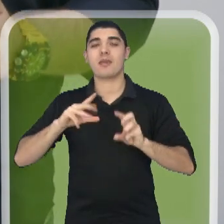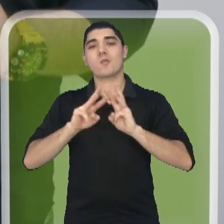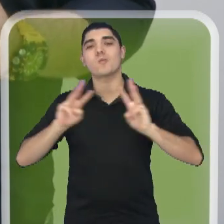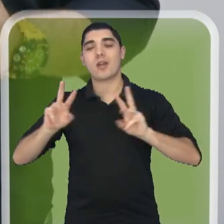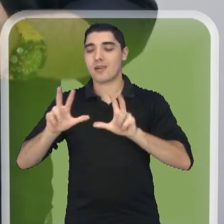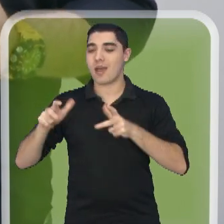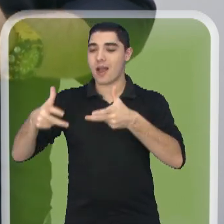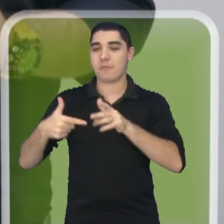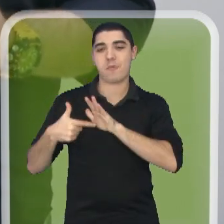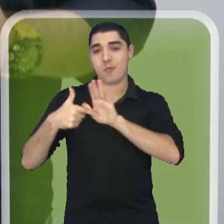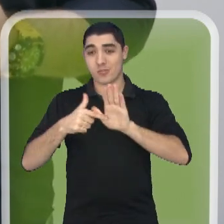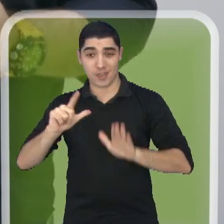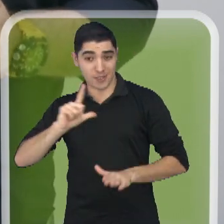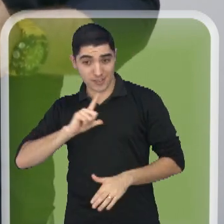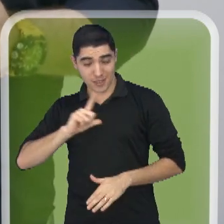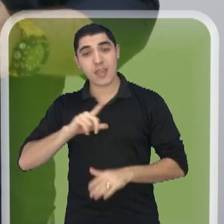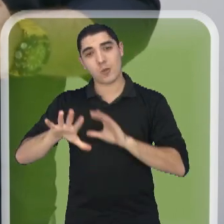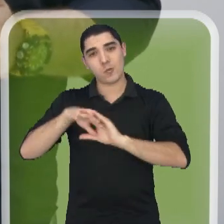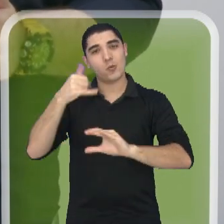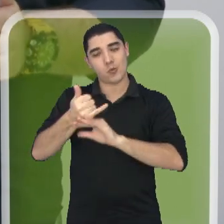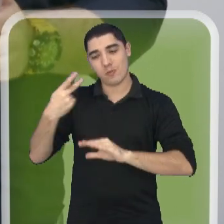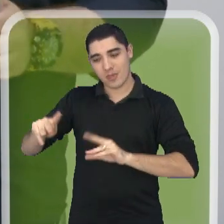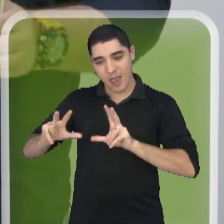câmarasjc.sp.gov.br e também no